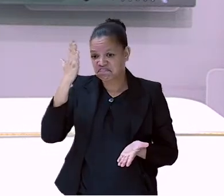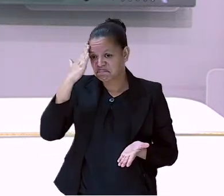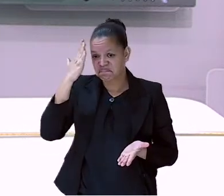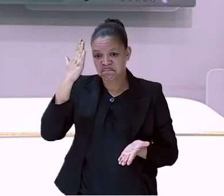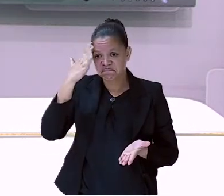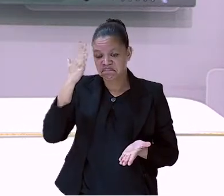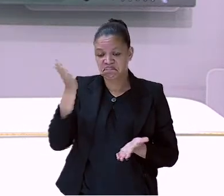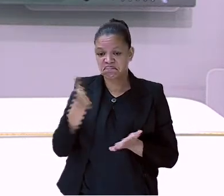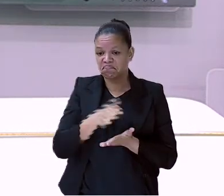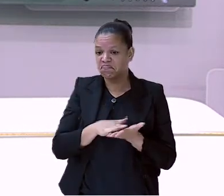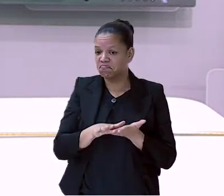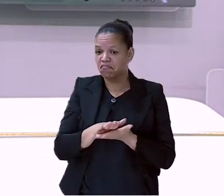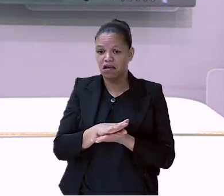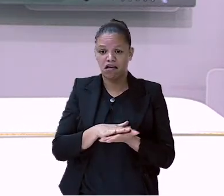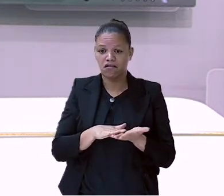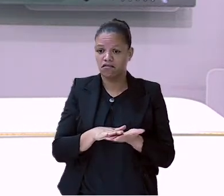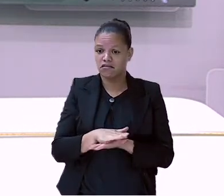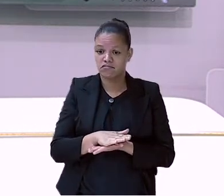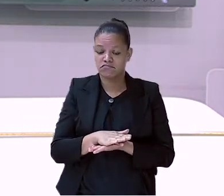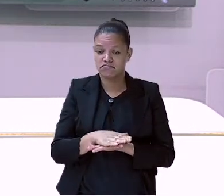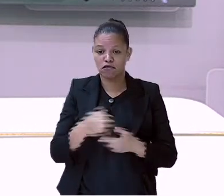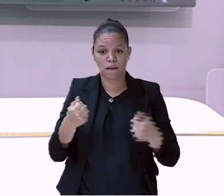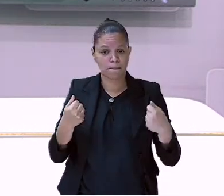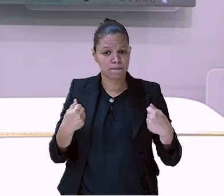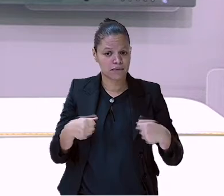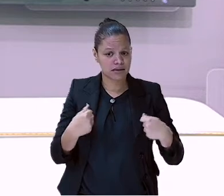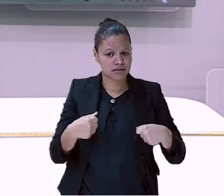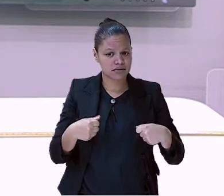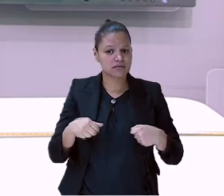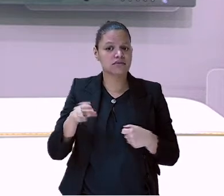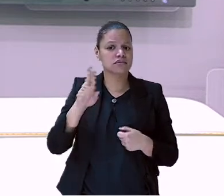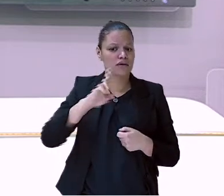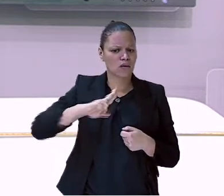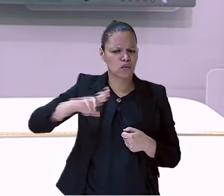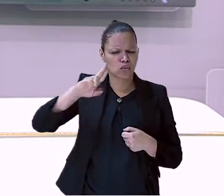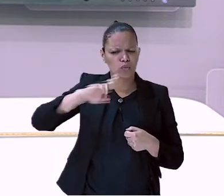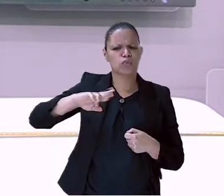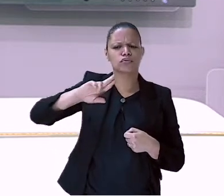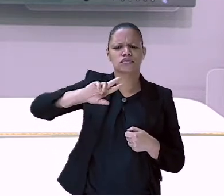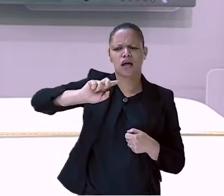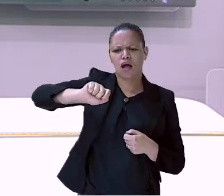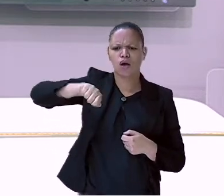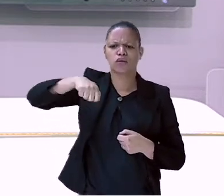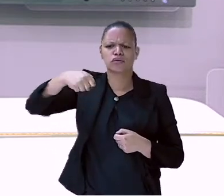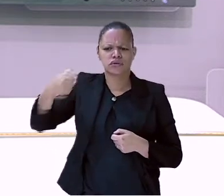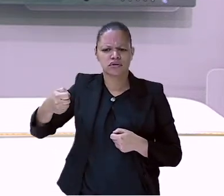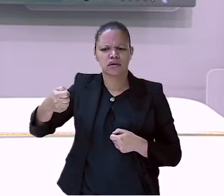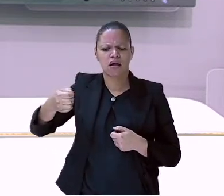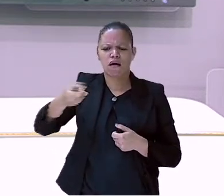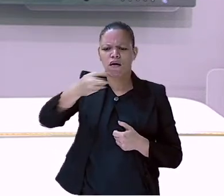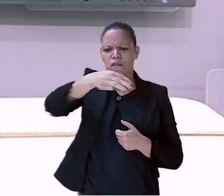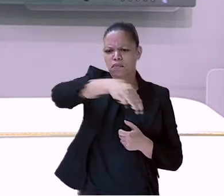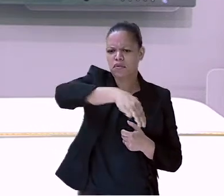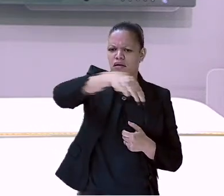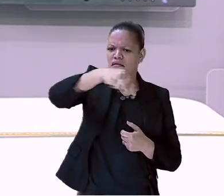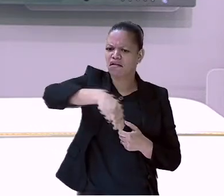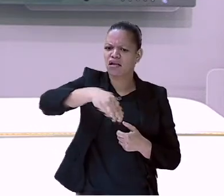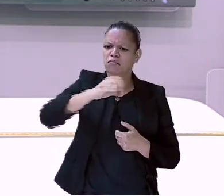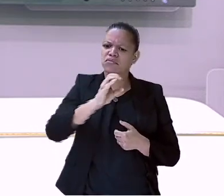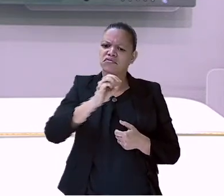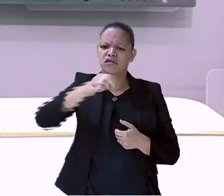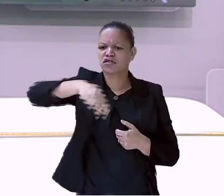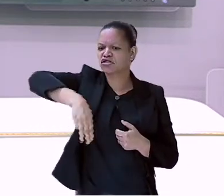159 milímetros, ou eu posso ter 159 metros, ou eu posso ter 159